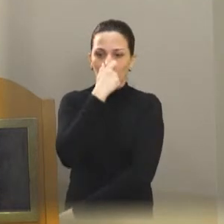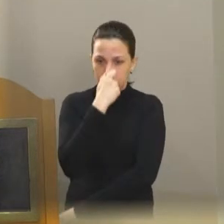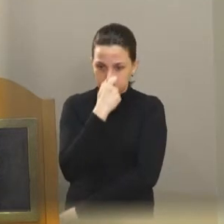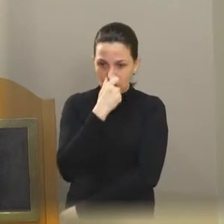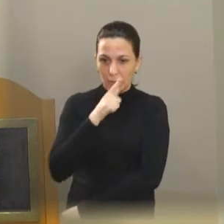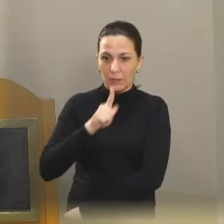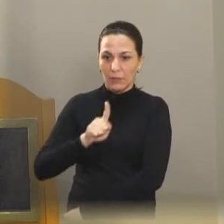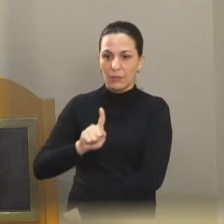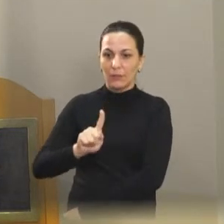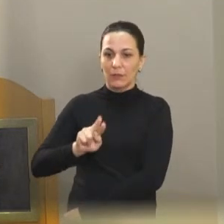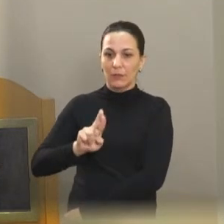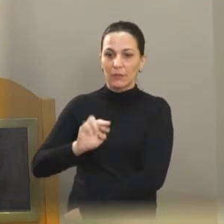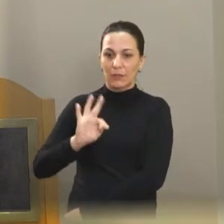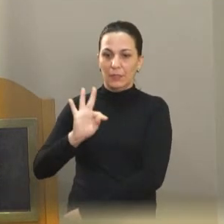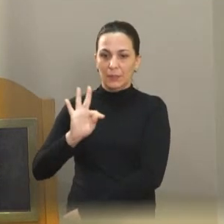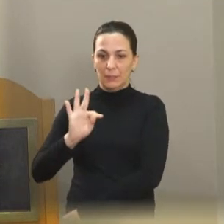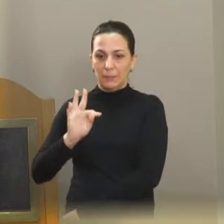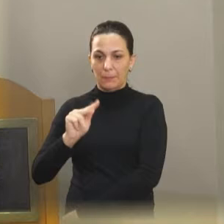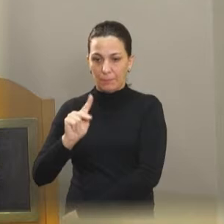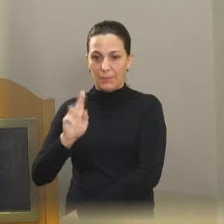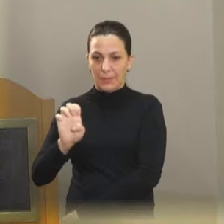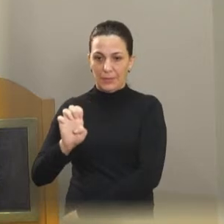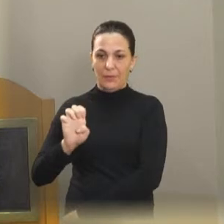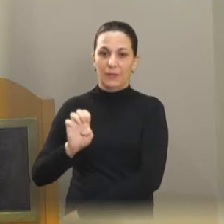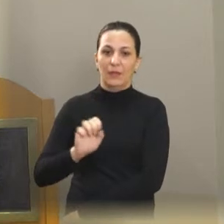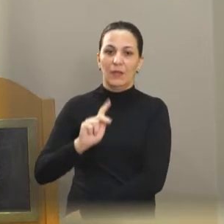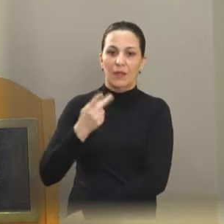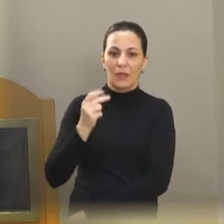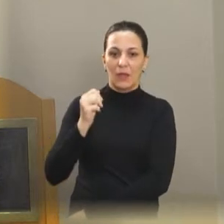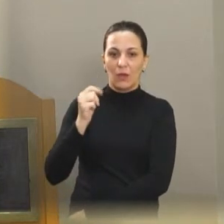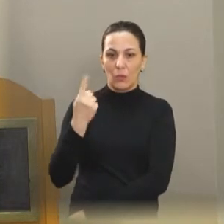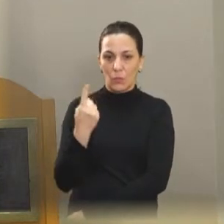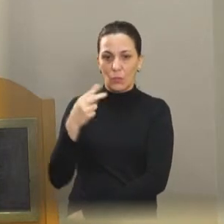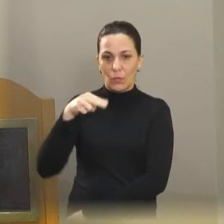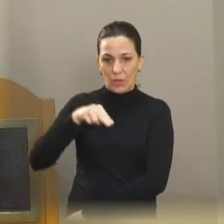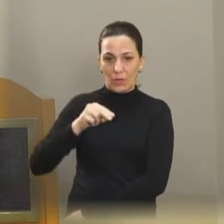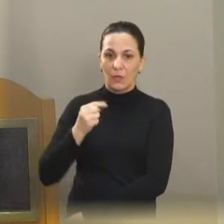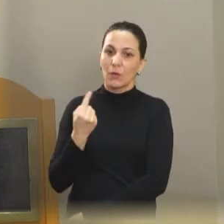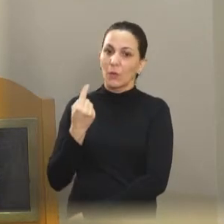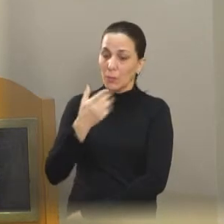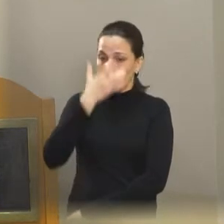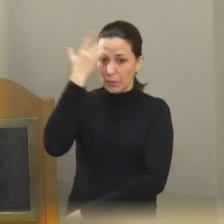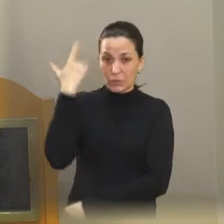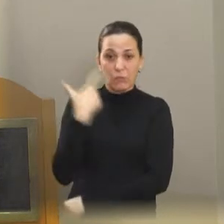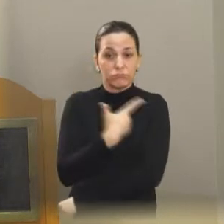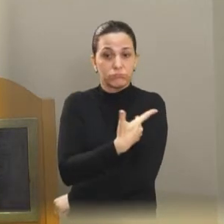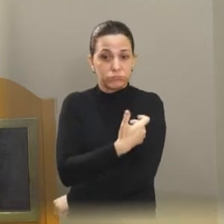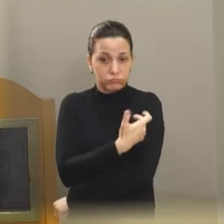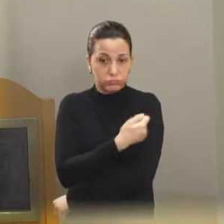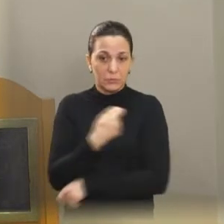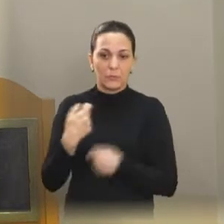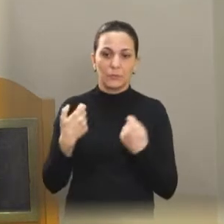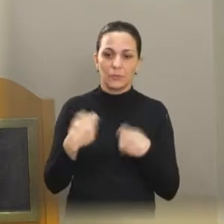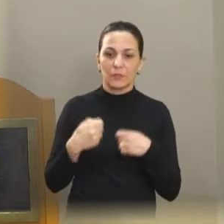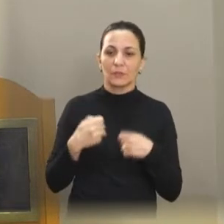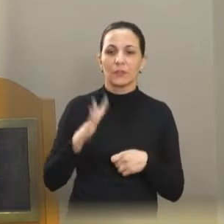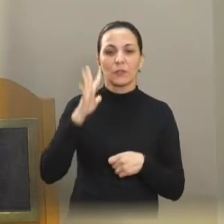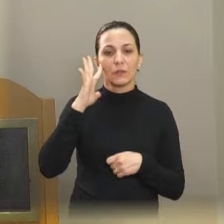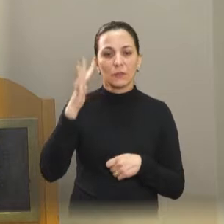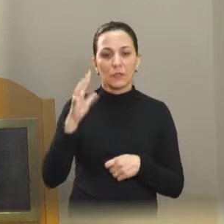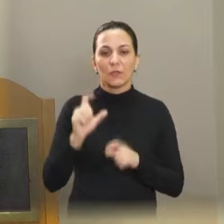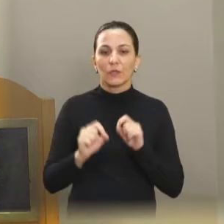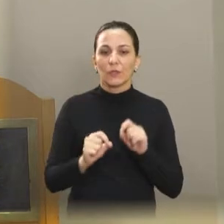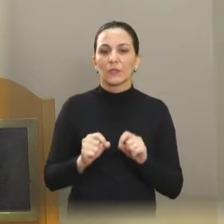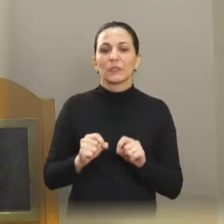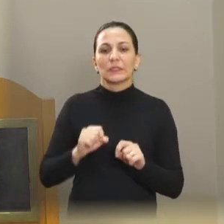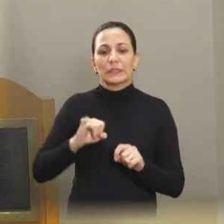gente sabe que essa gripe tá vindo muito agressiva HN1 que as pessoas tomem as vacinas e tome providências se sentindo bem